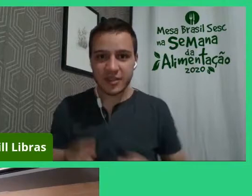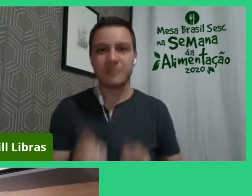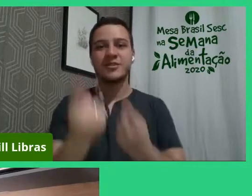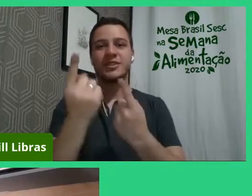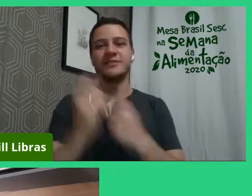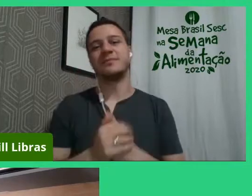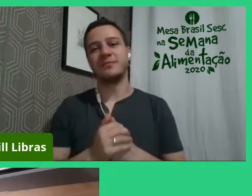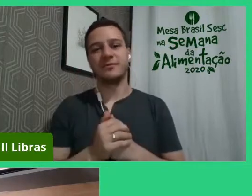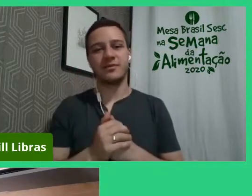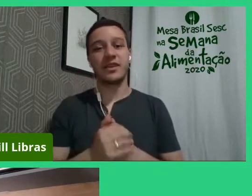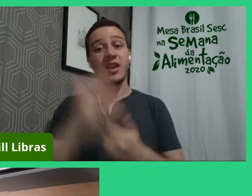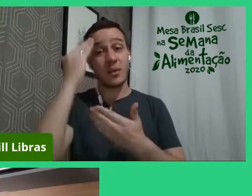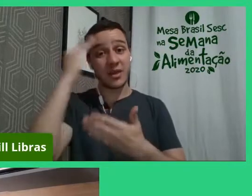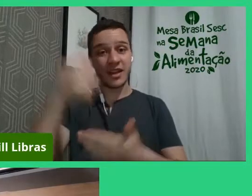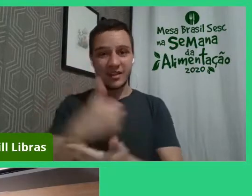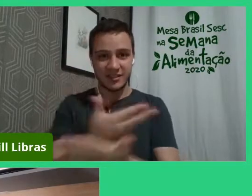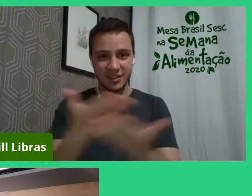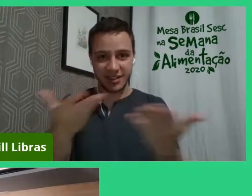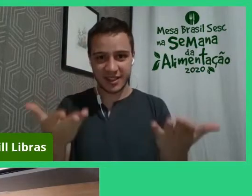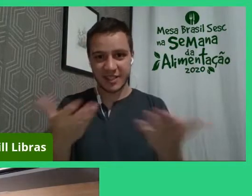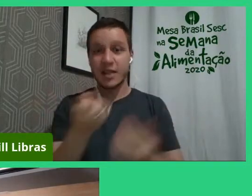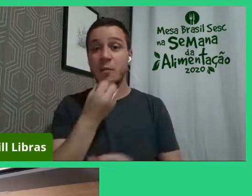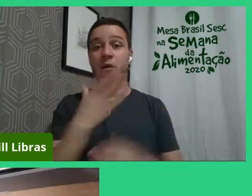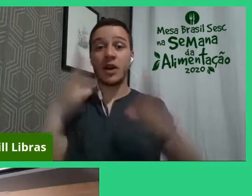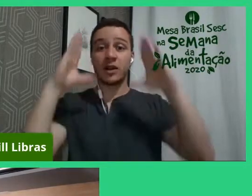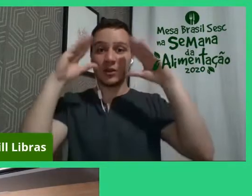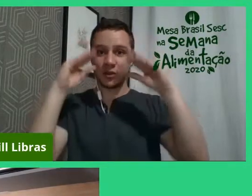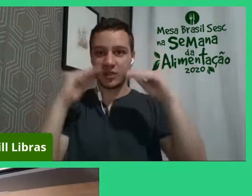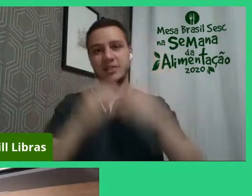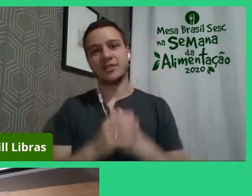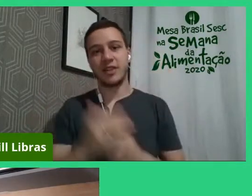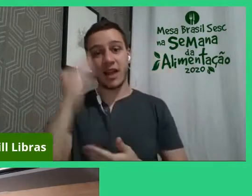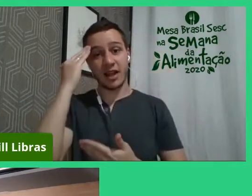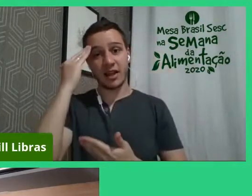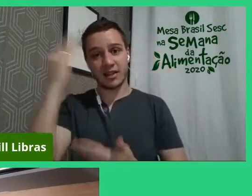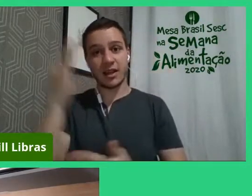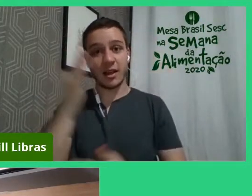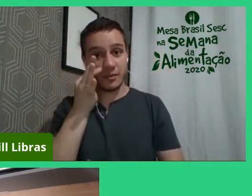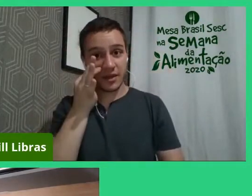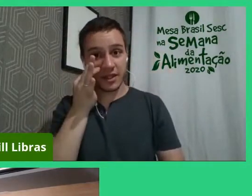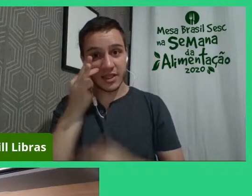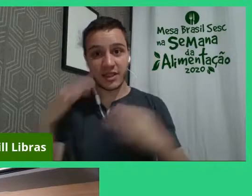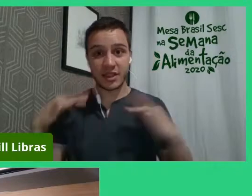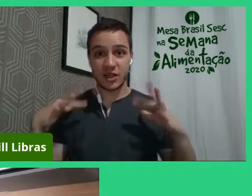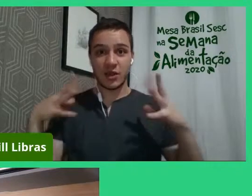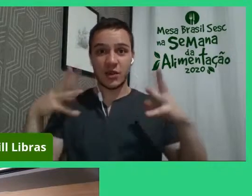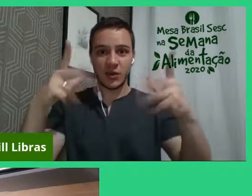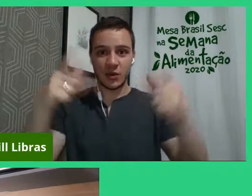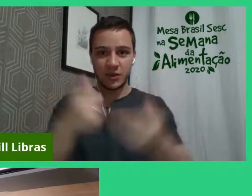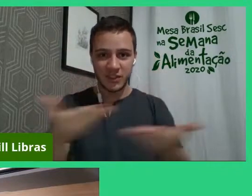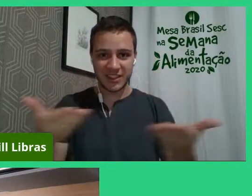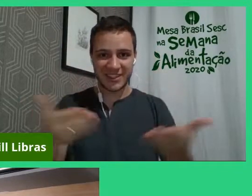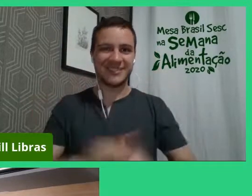Obrigada, então, pessoal. Uma boa noite a todos. Agradecemos a presença e a atenção de todos.